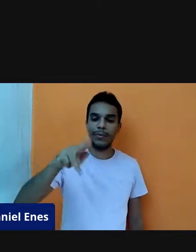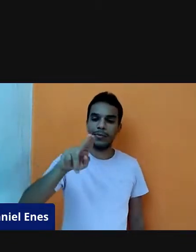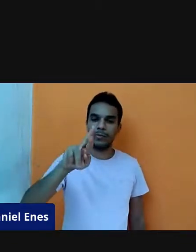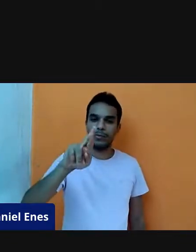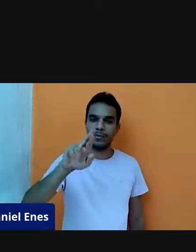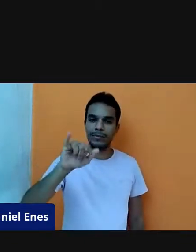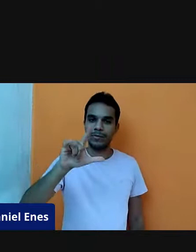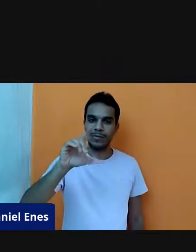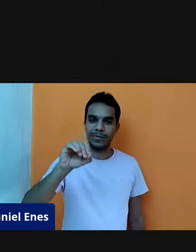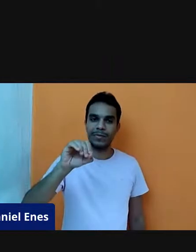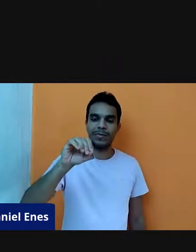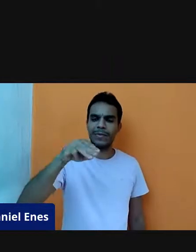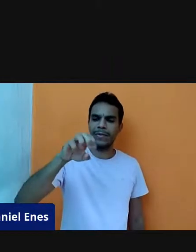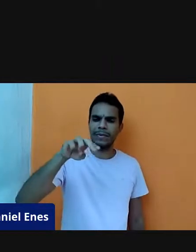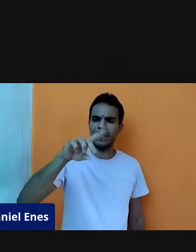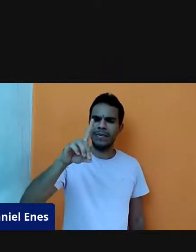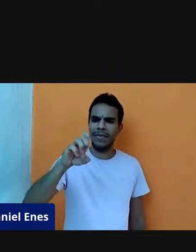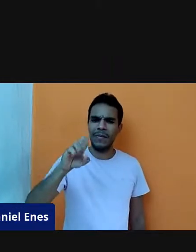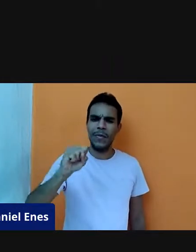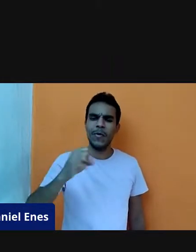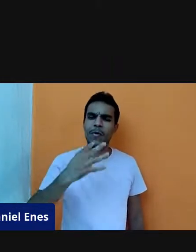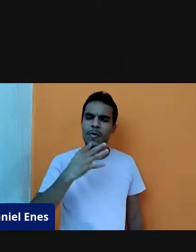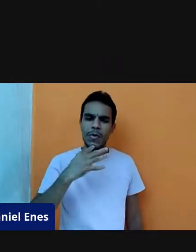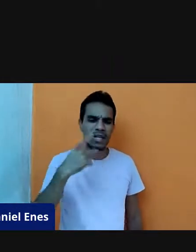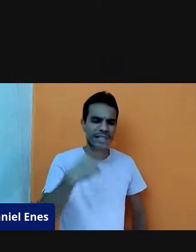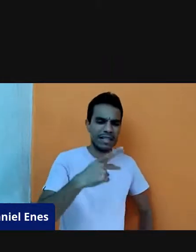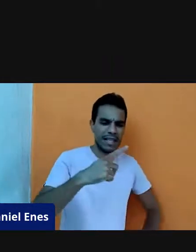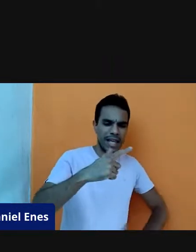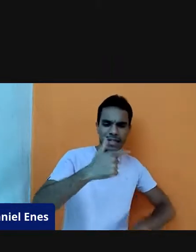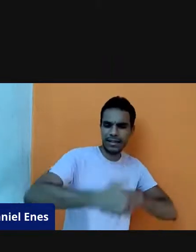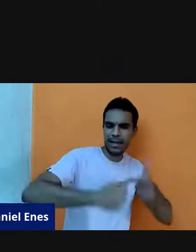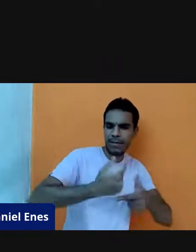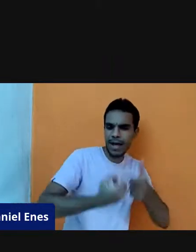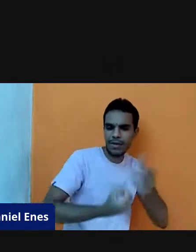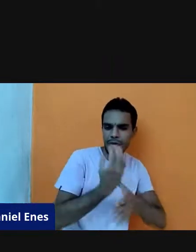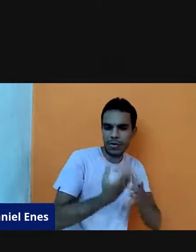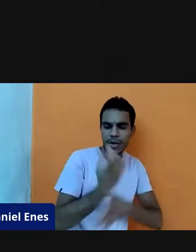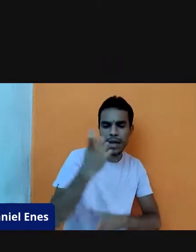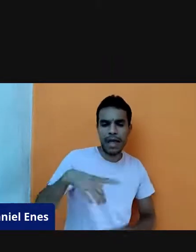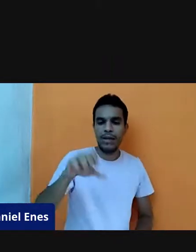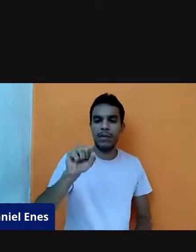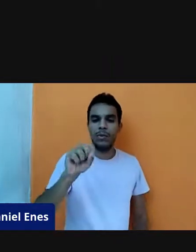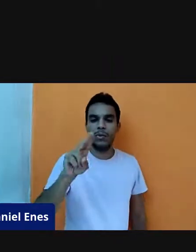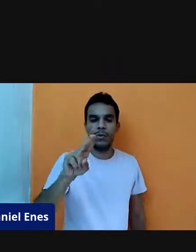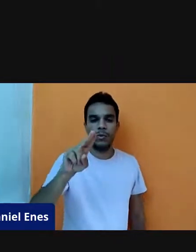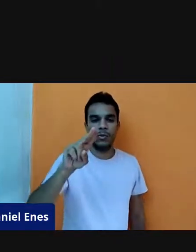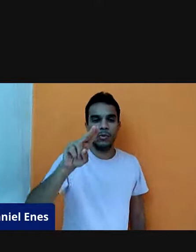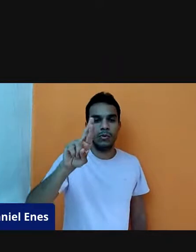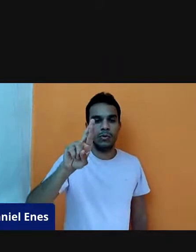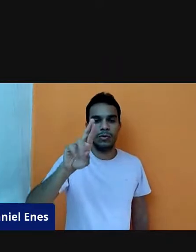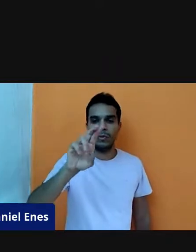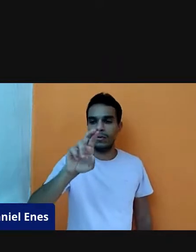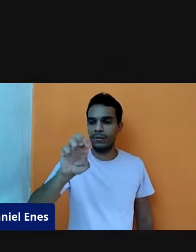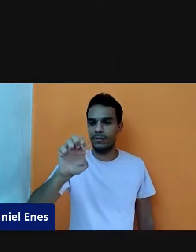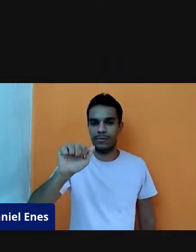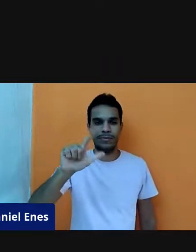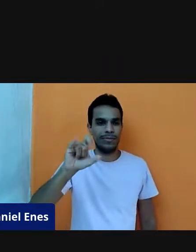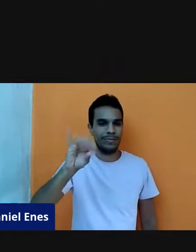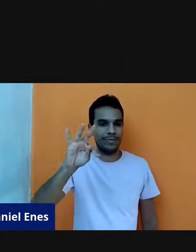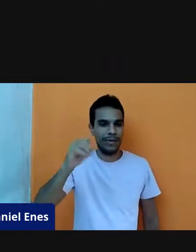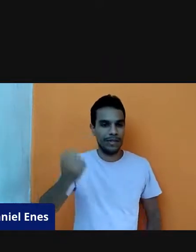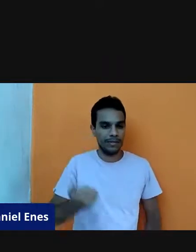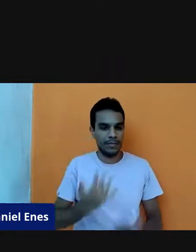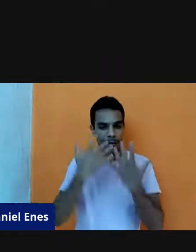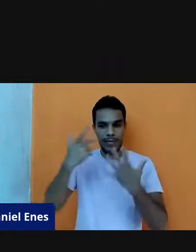quem conhece a obra de Murilo Mendes, ele é surrealista, né, inspirou João Cabral de Melo Neto. Porque o que é o surrealismo